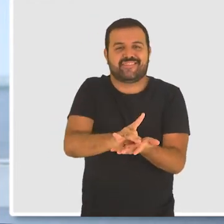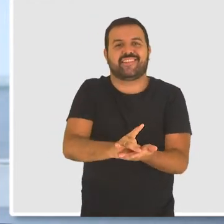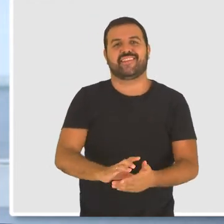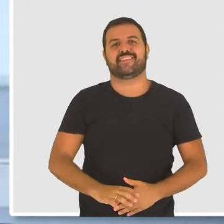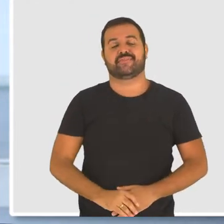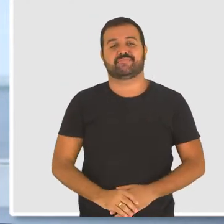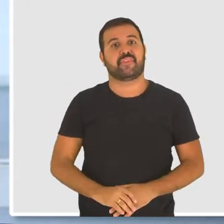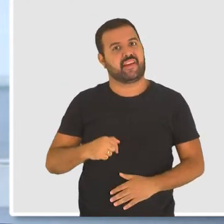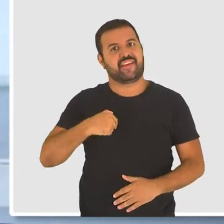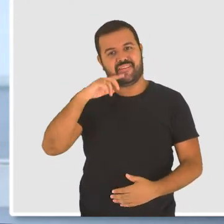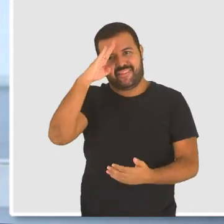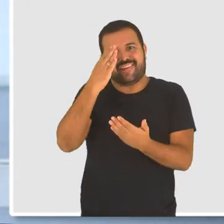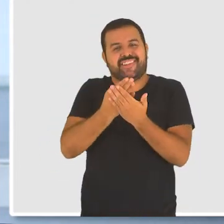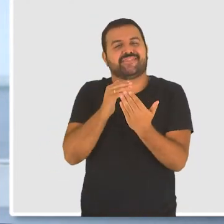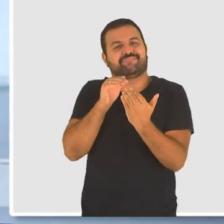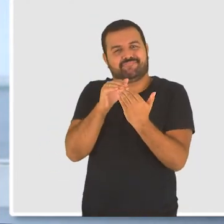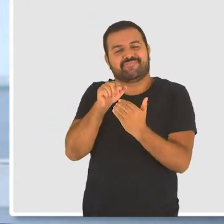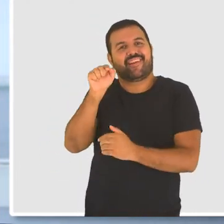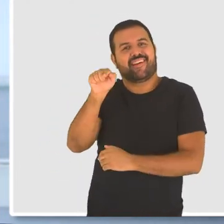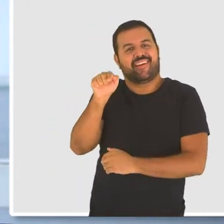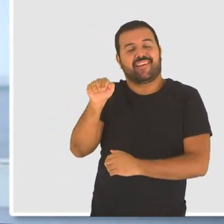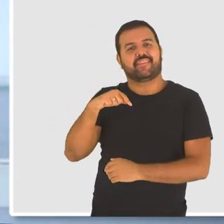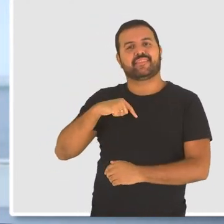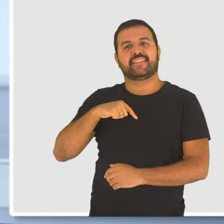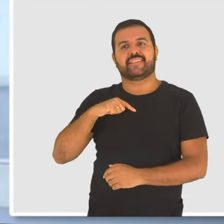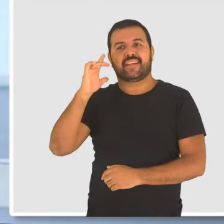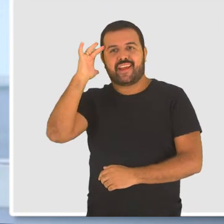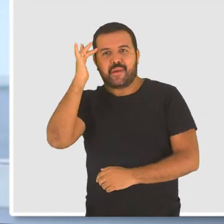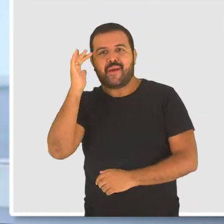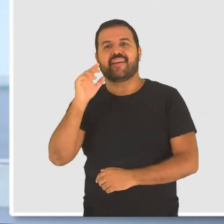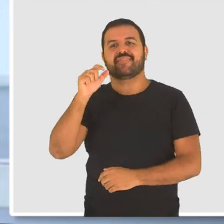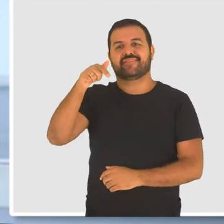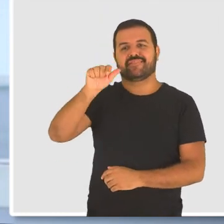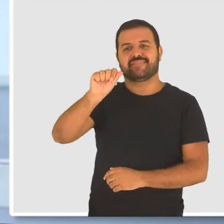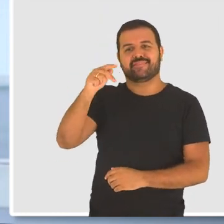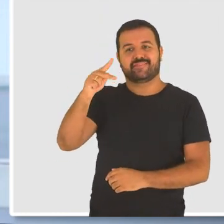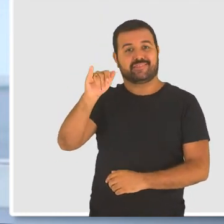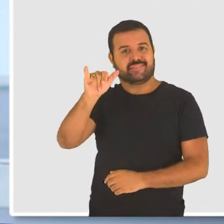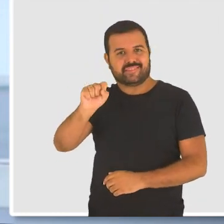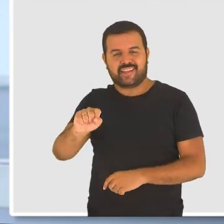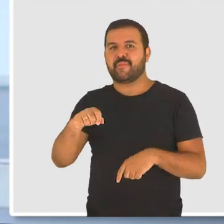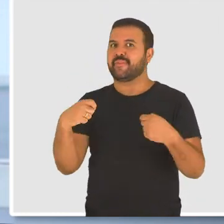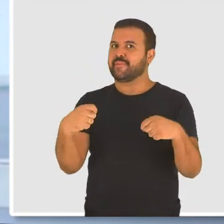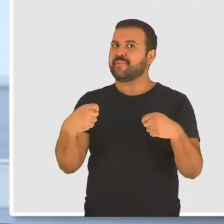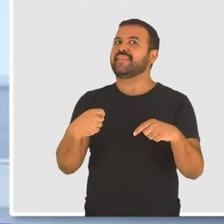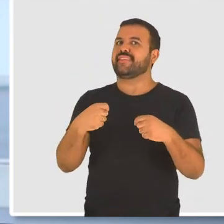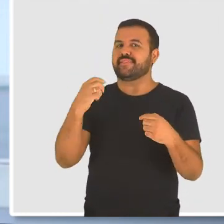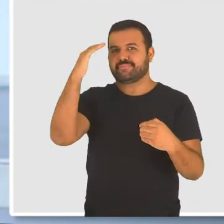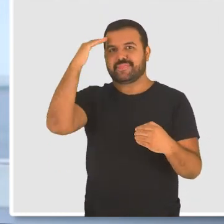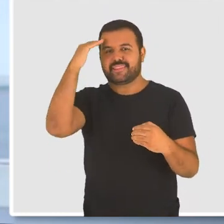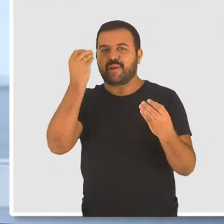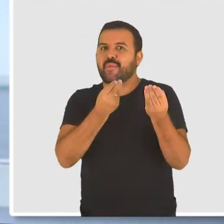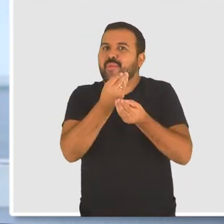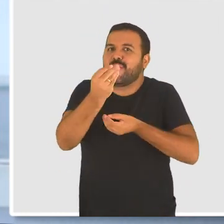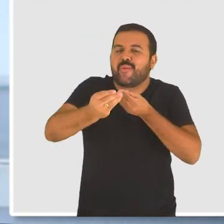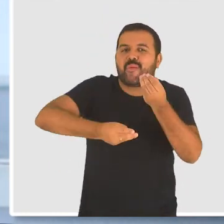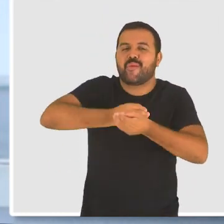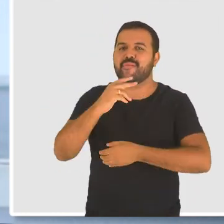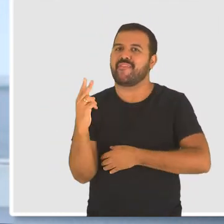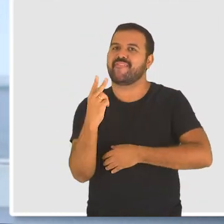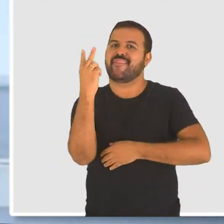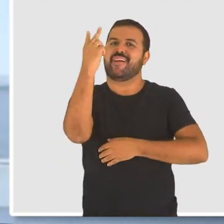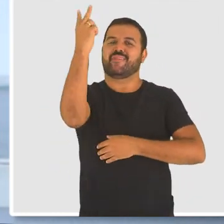Eu penso que nós professores tenhamos de valorizar diferentes modos